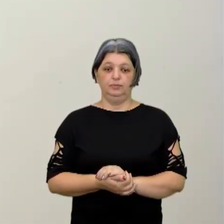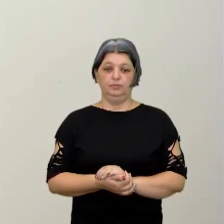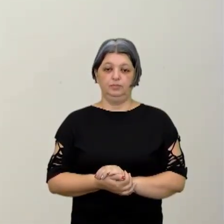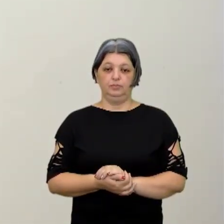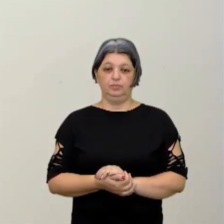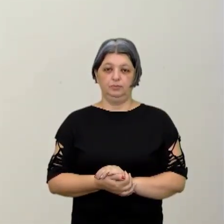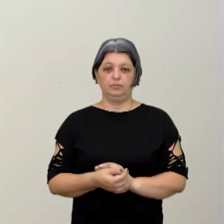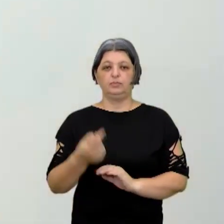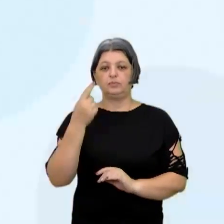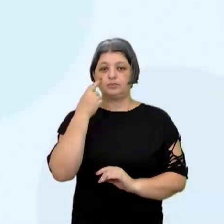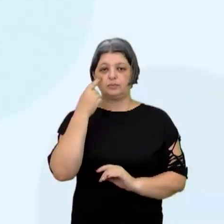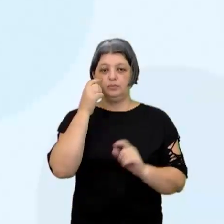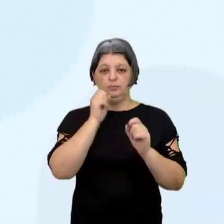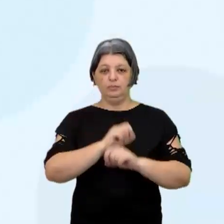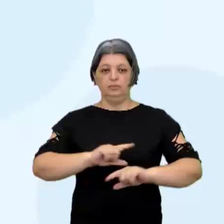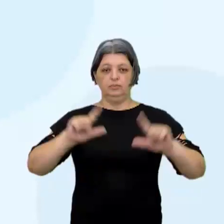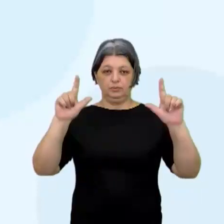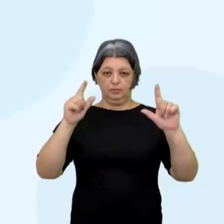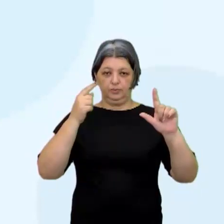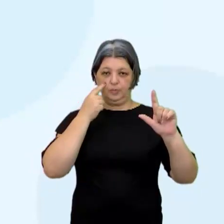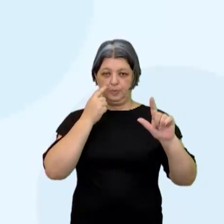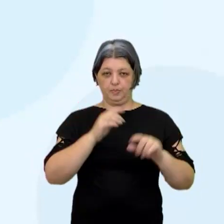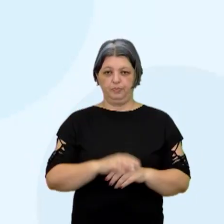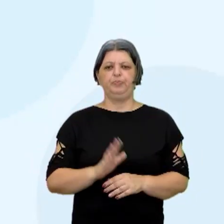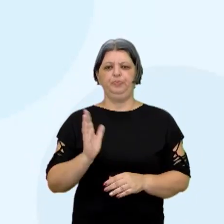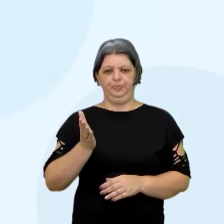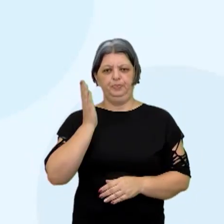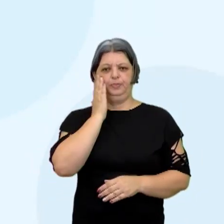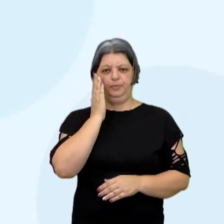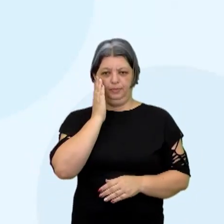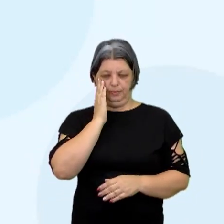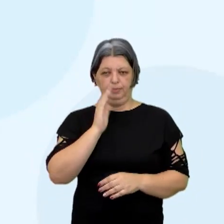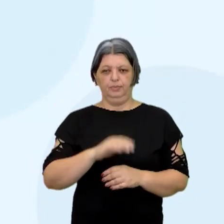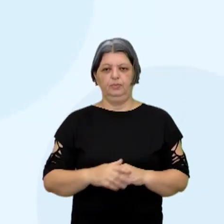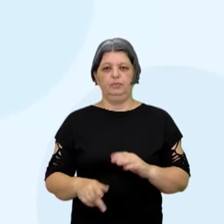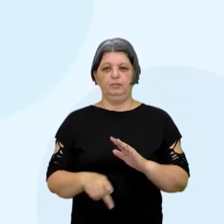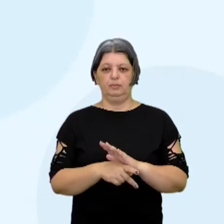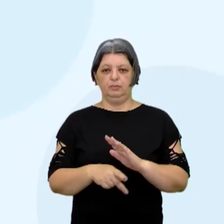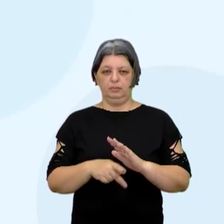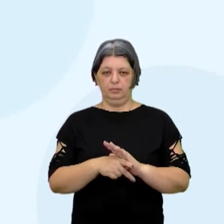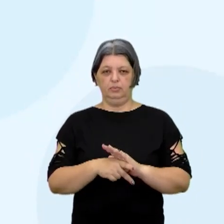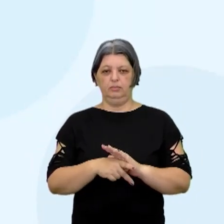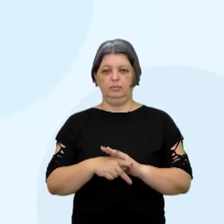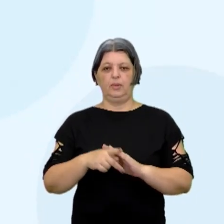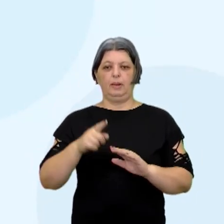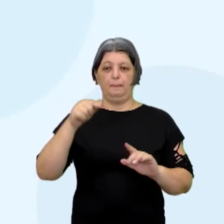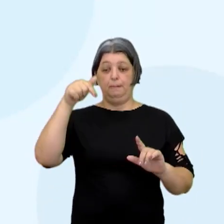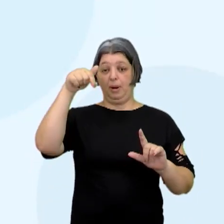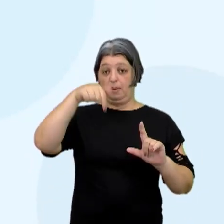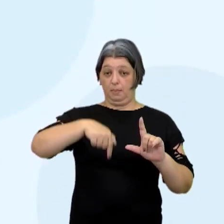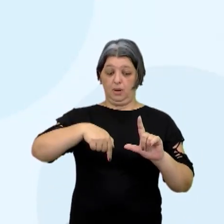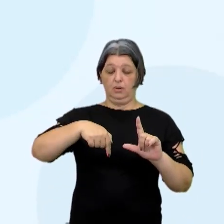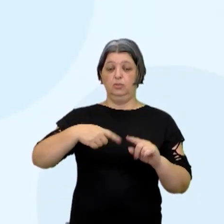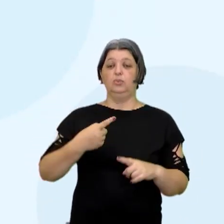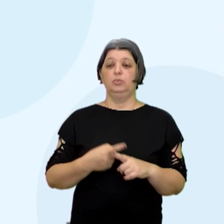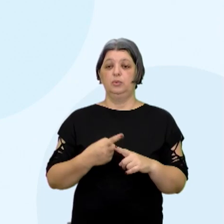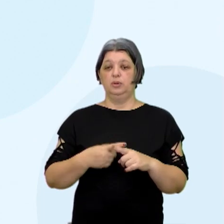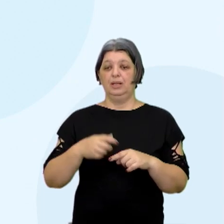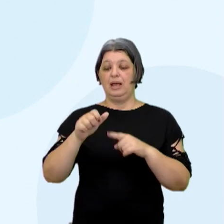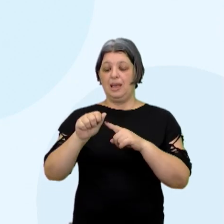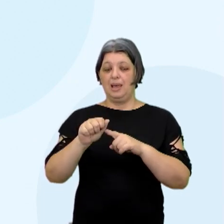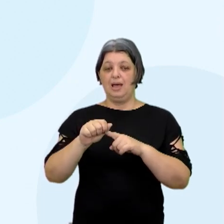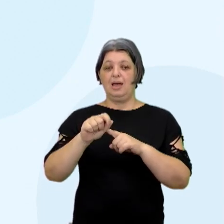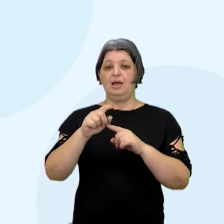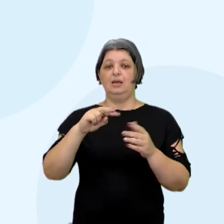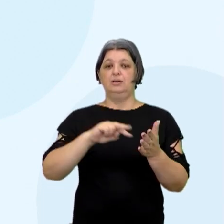olha aqui na nossa telinha nosso diretor vai colocar já sabemos que será uma parábola voltada para baixo porque o ar negativo